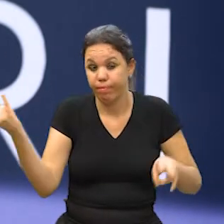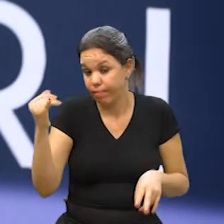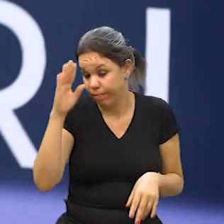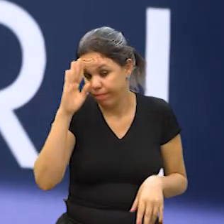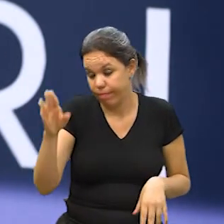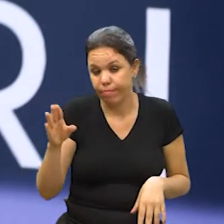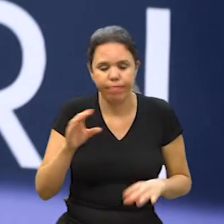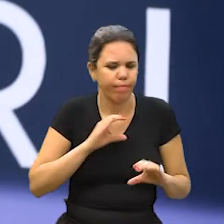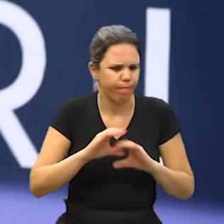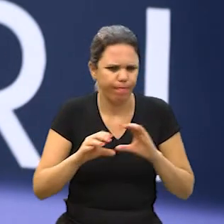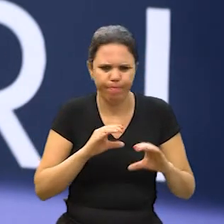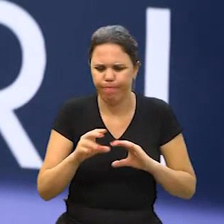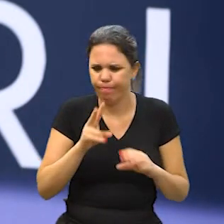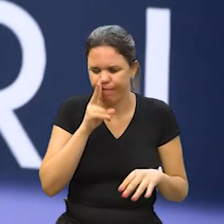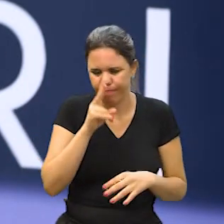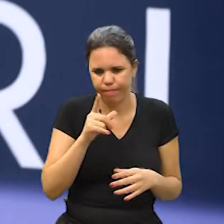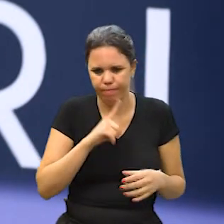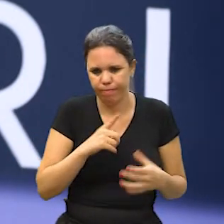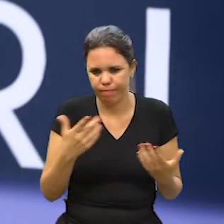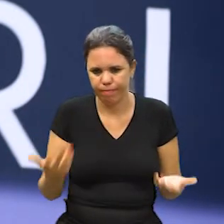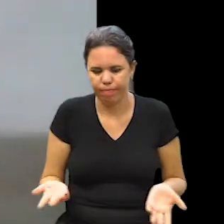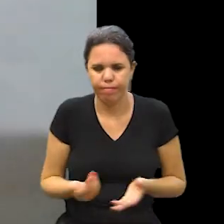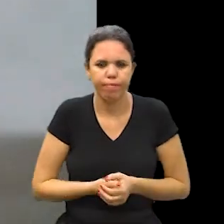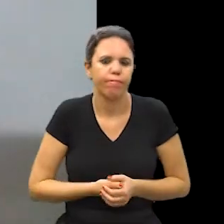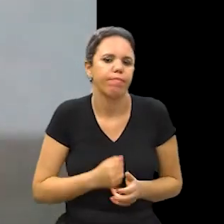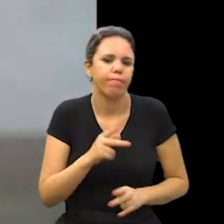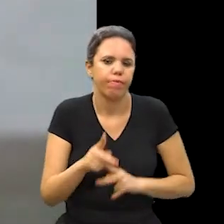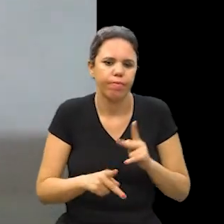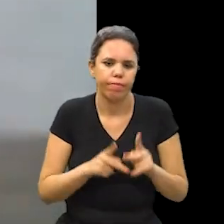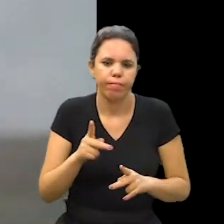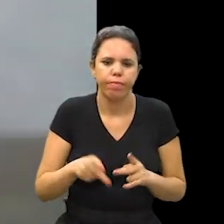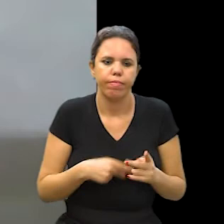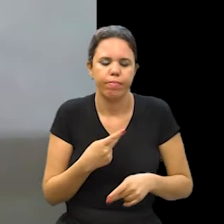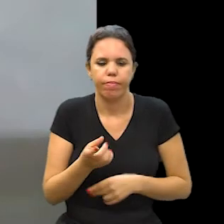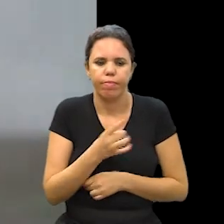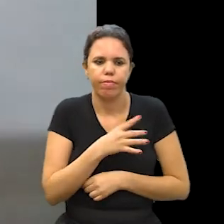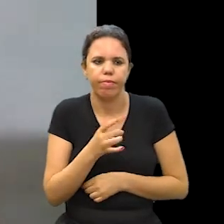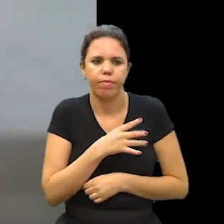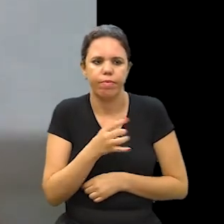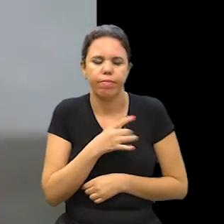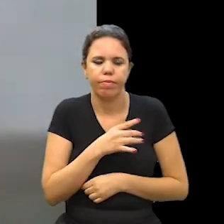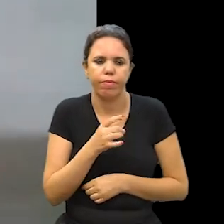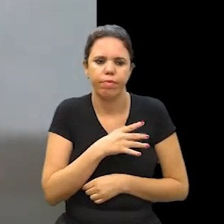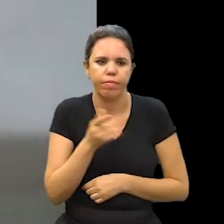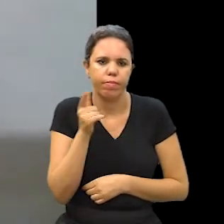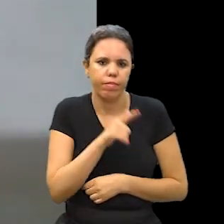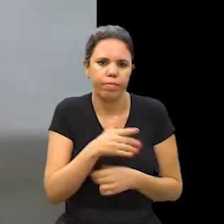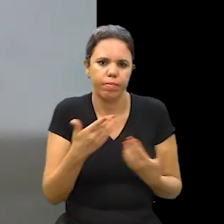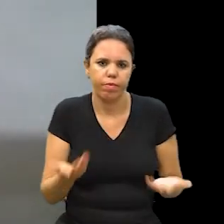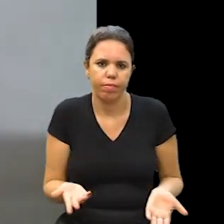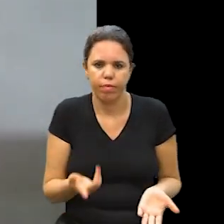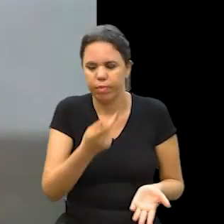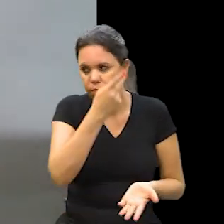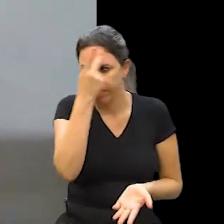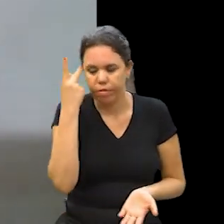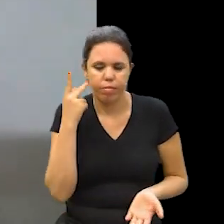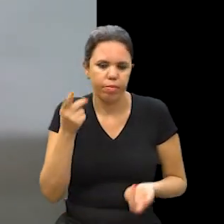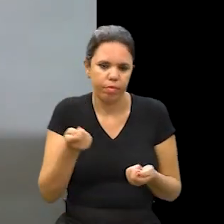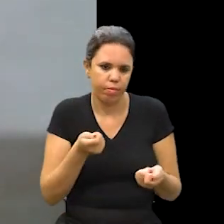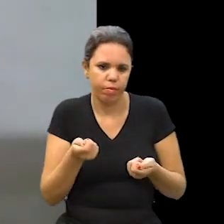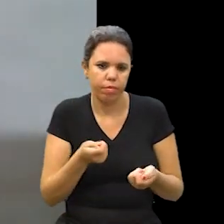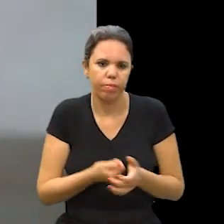nossos comunicadores mais fortes, né, então as pessoas ficam com medo, né, será que vai conseguir, será que a pessoa vai dar